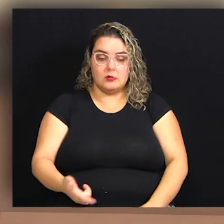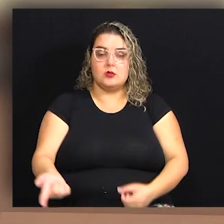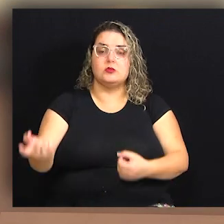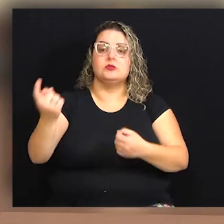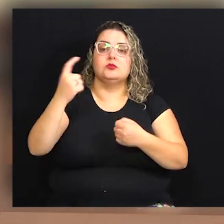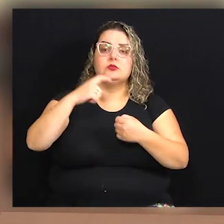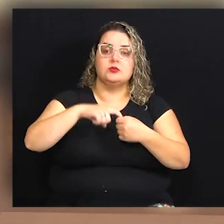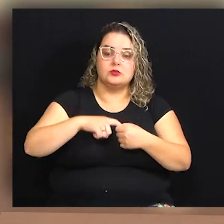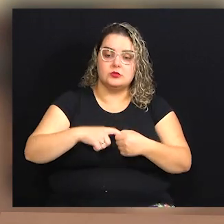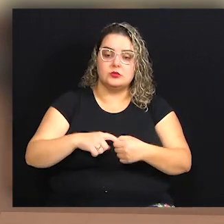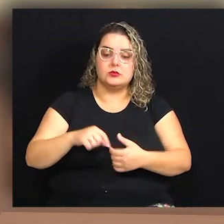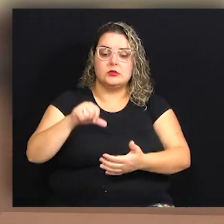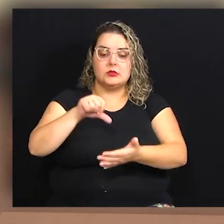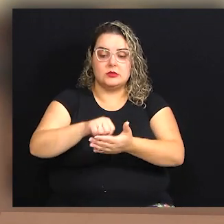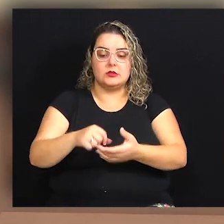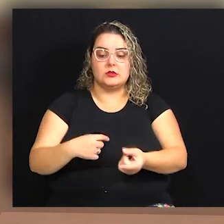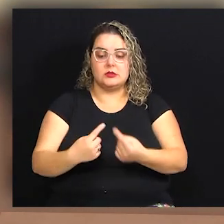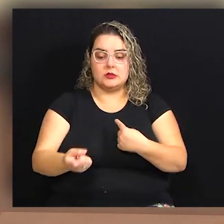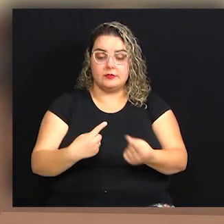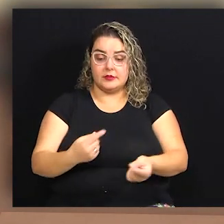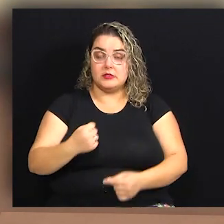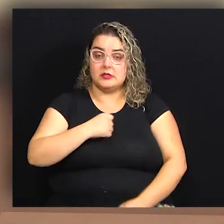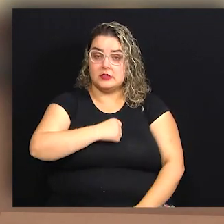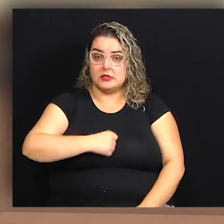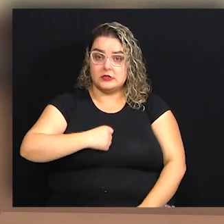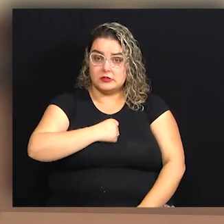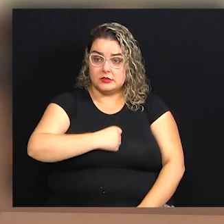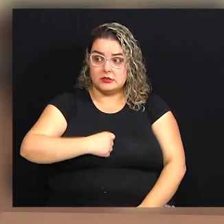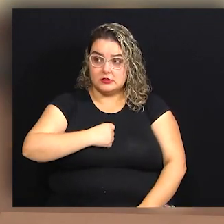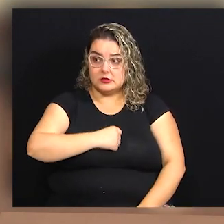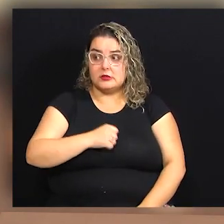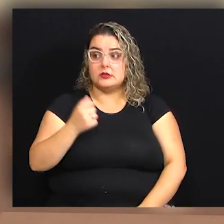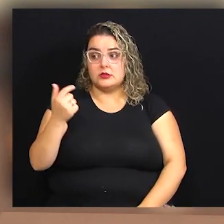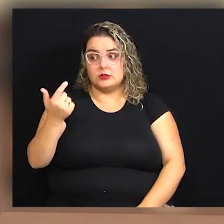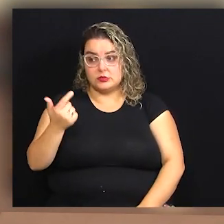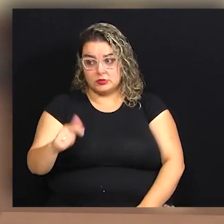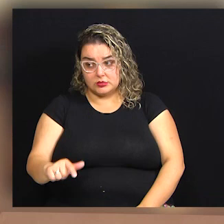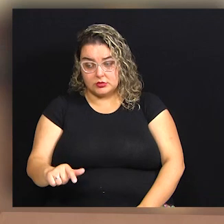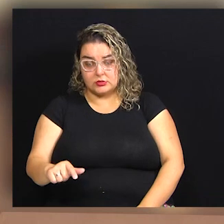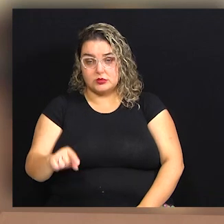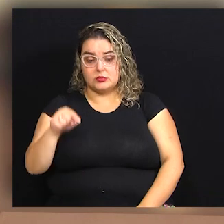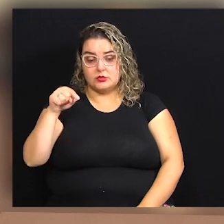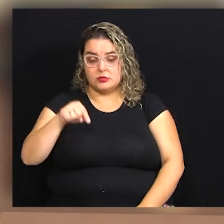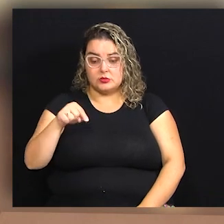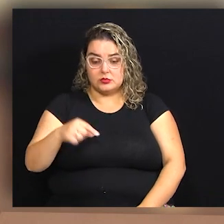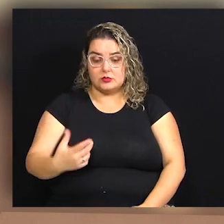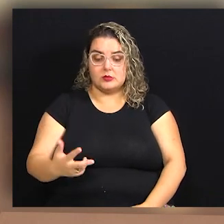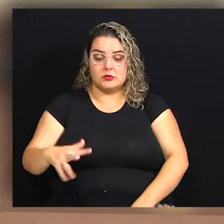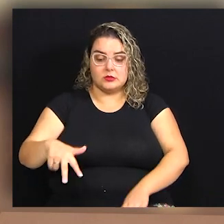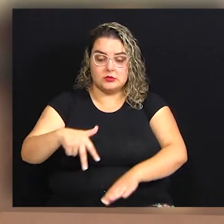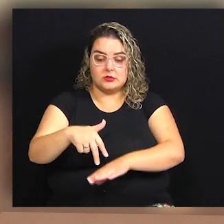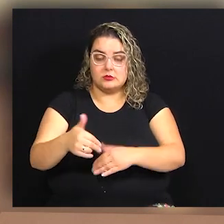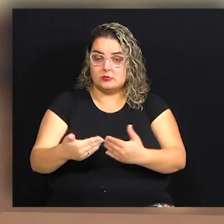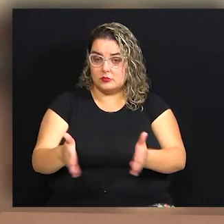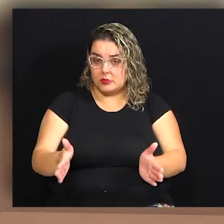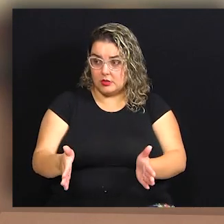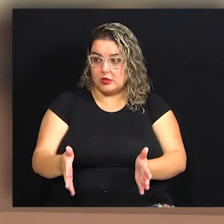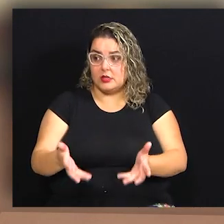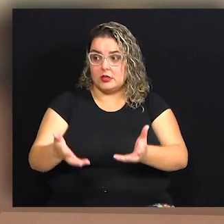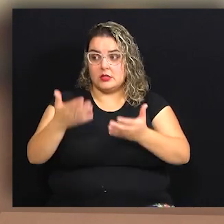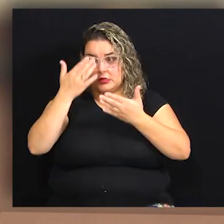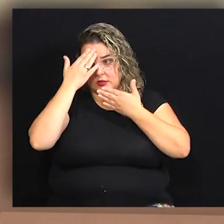vamos voltar lá para a nossa sede na Avenida Saudade, e aí continua com essa disposição. Então,